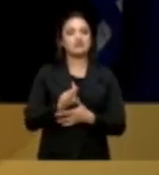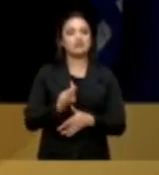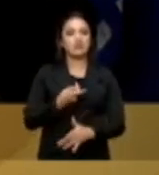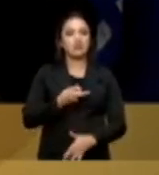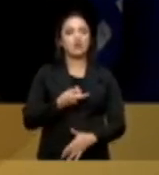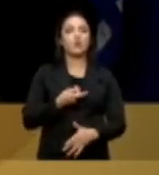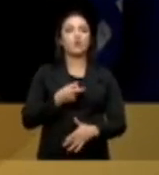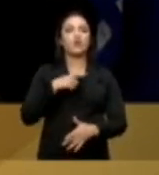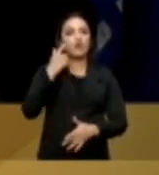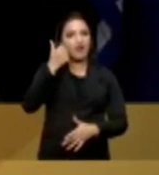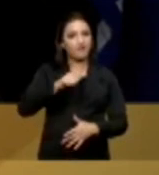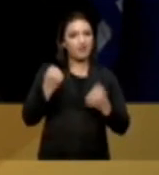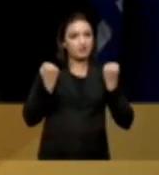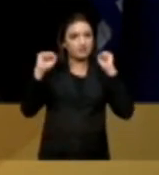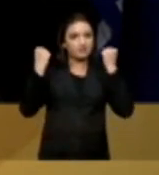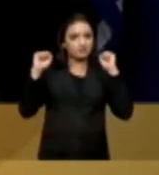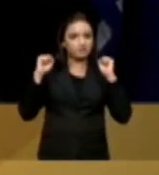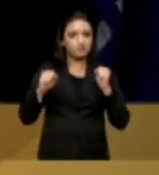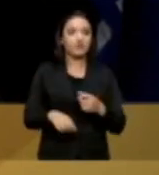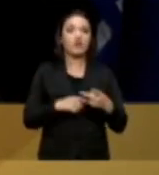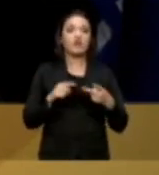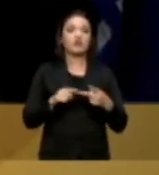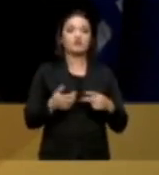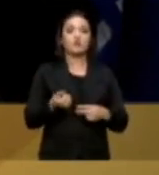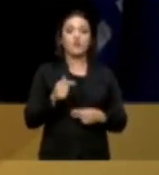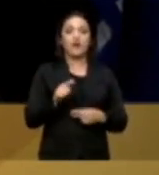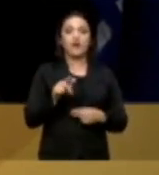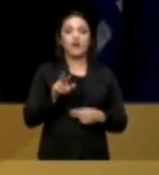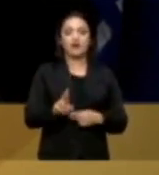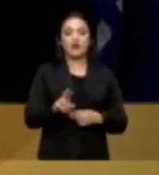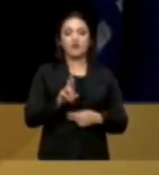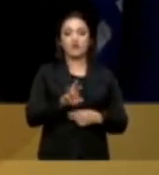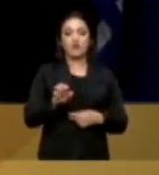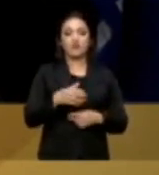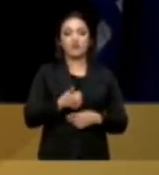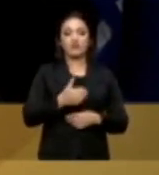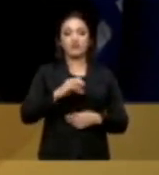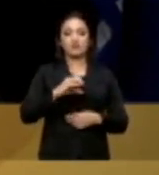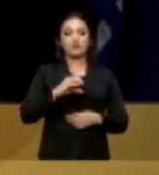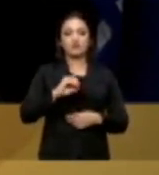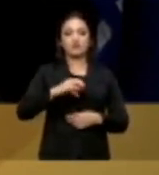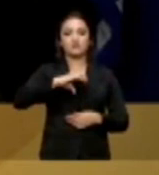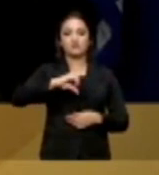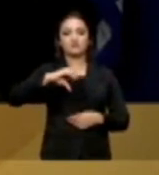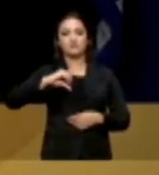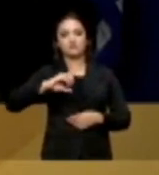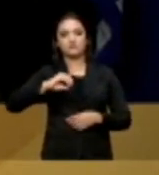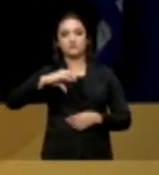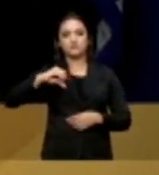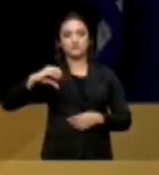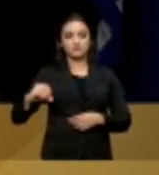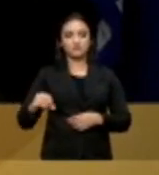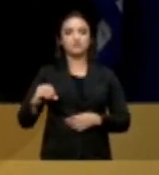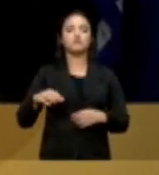física. B. Em relação ao agravo no recurso extraordinário 10.99099, opina